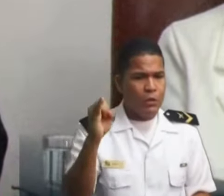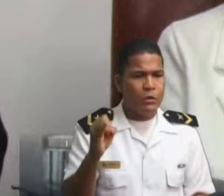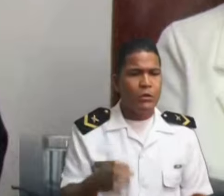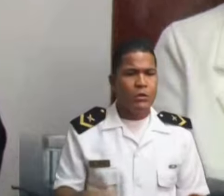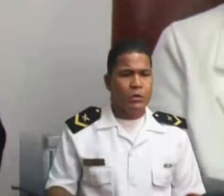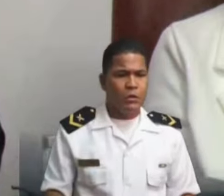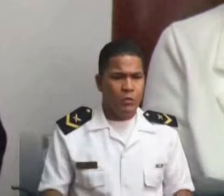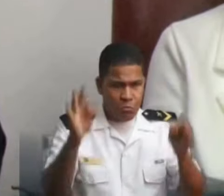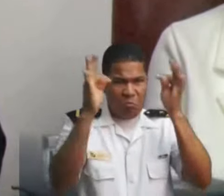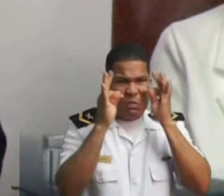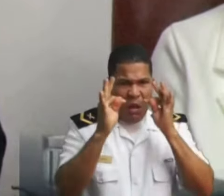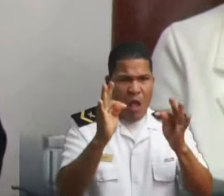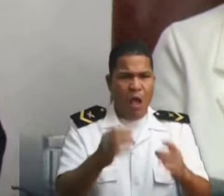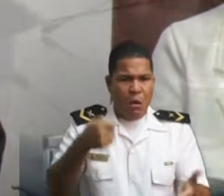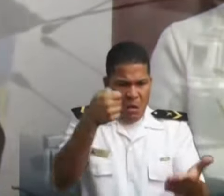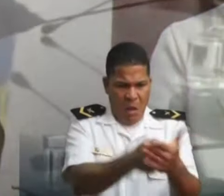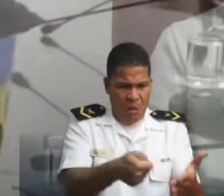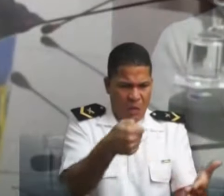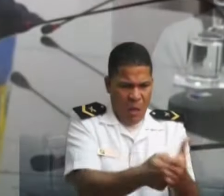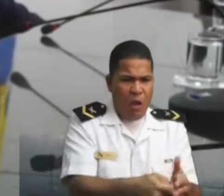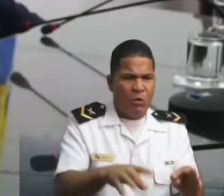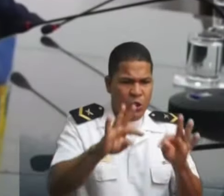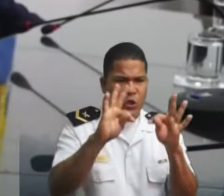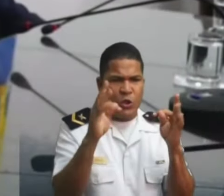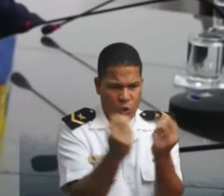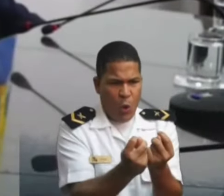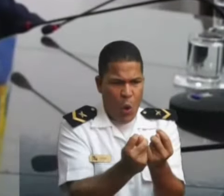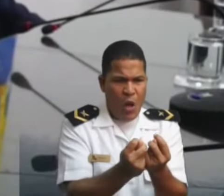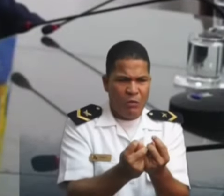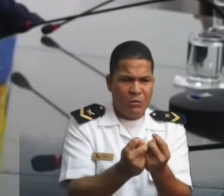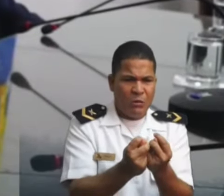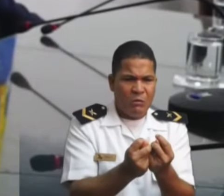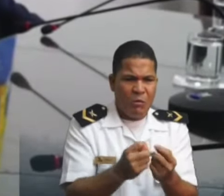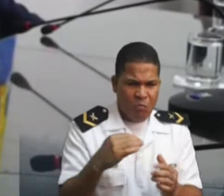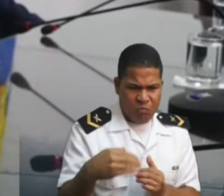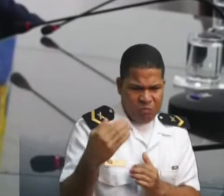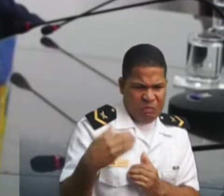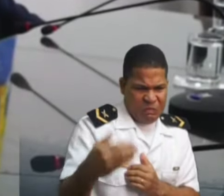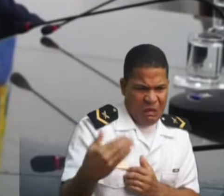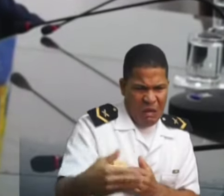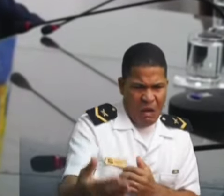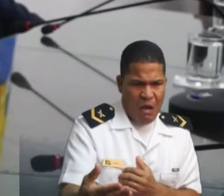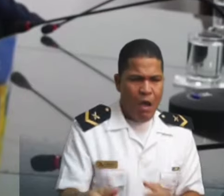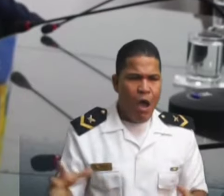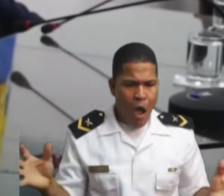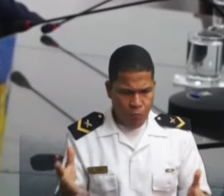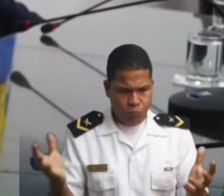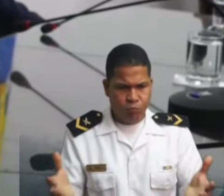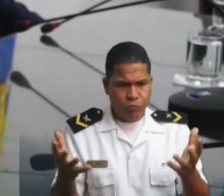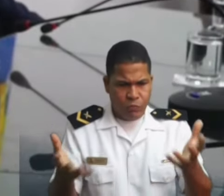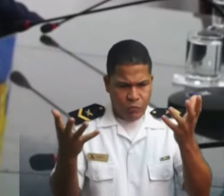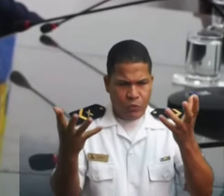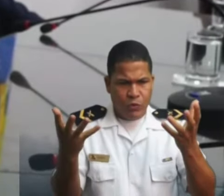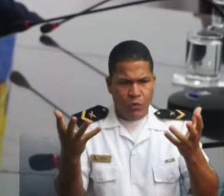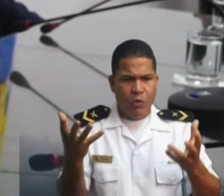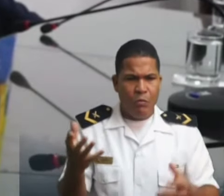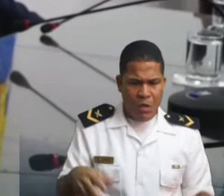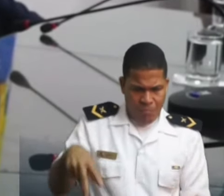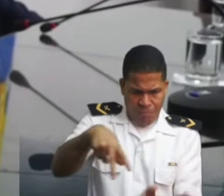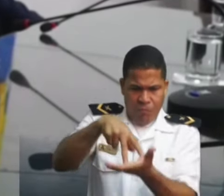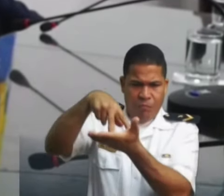da competência de todos os que, ao longo de décadas, contribuíram para a consolidação deste